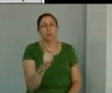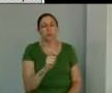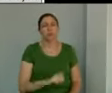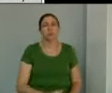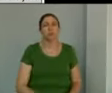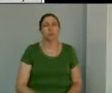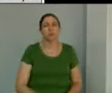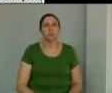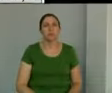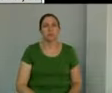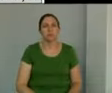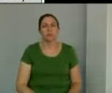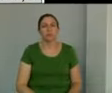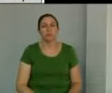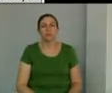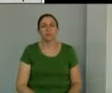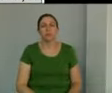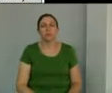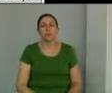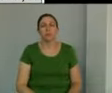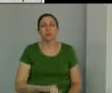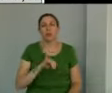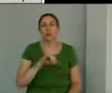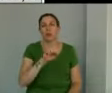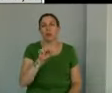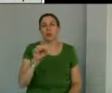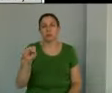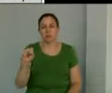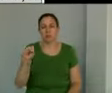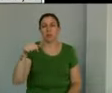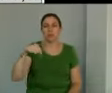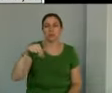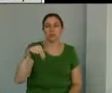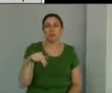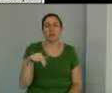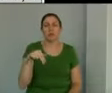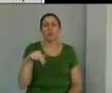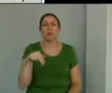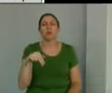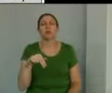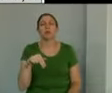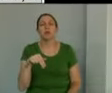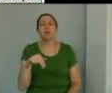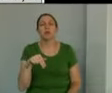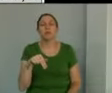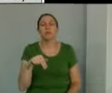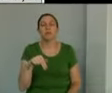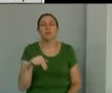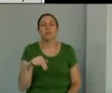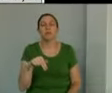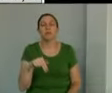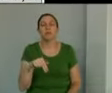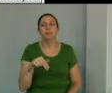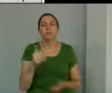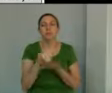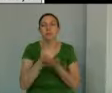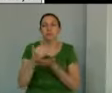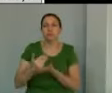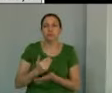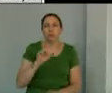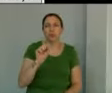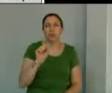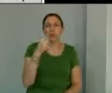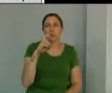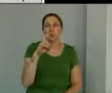arrecadação para 25. Do ISSQN, que é o Imposto sobre Serviços, uma estimativa, então, nós temos de arrecadar 85